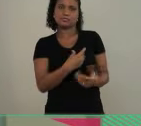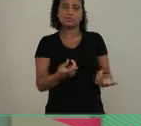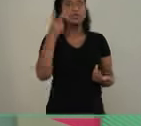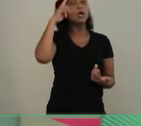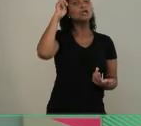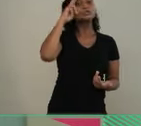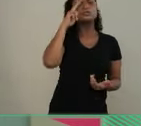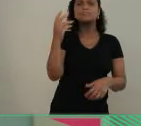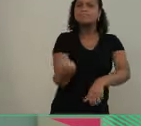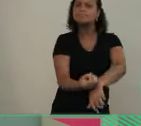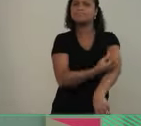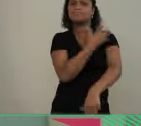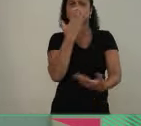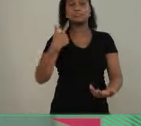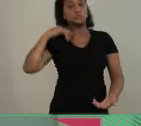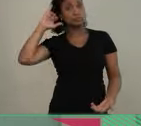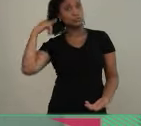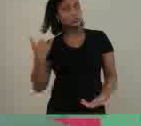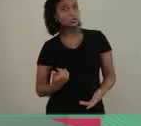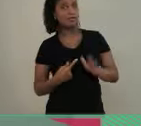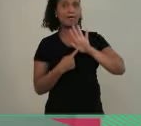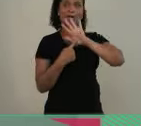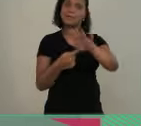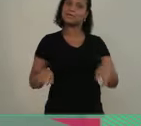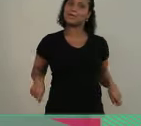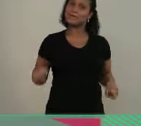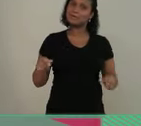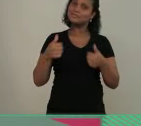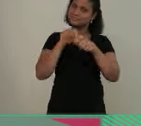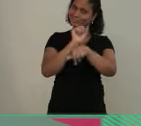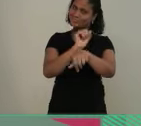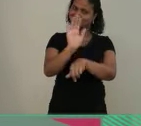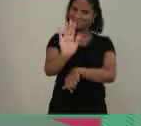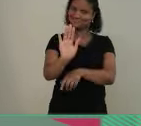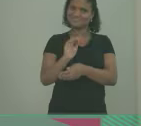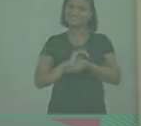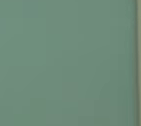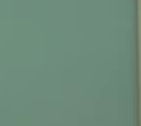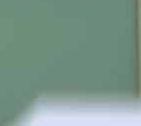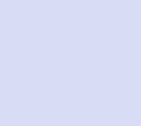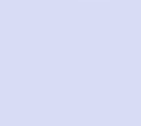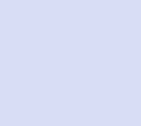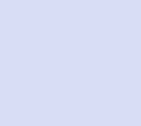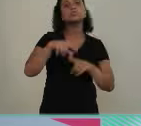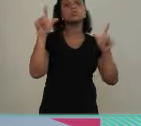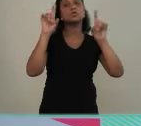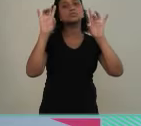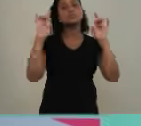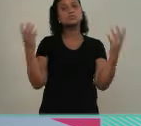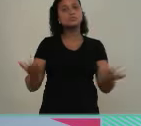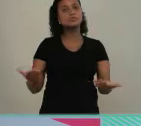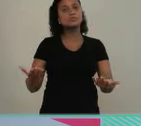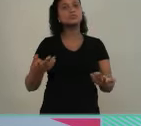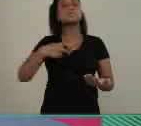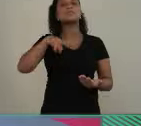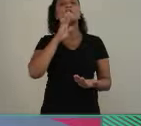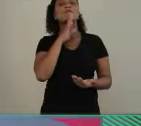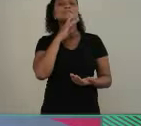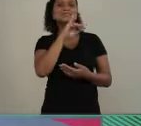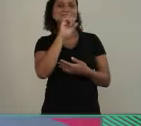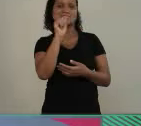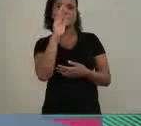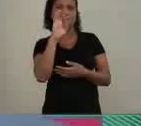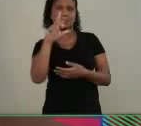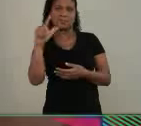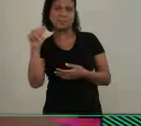histórias inspiradoras. Eu sou Juliana Oliveira, apresentadora e cadeirante. Fique com a gente. No programa especial de hoje, vamos